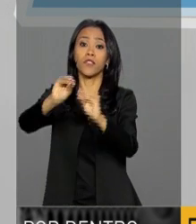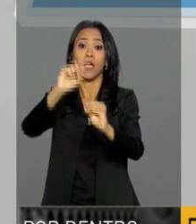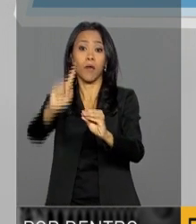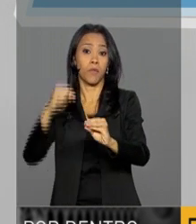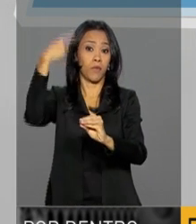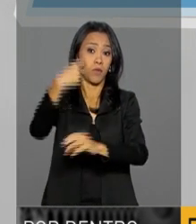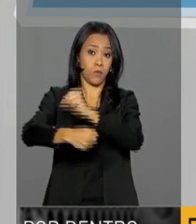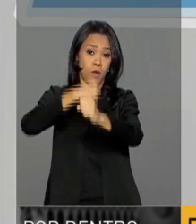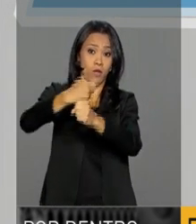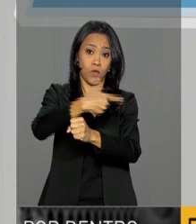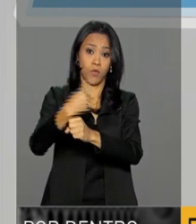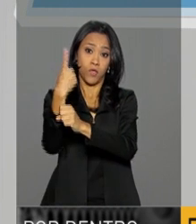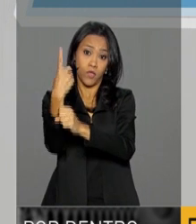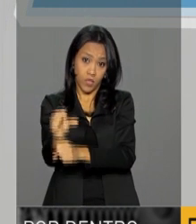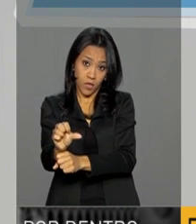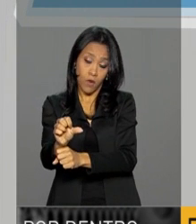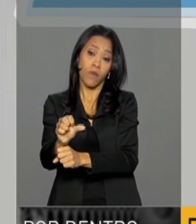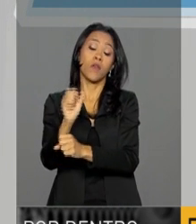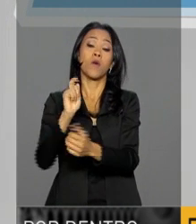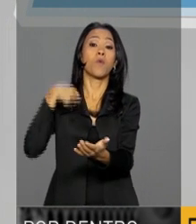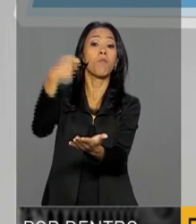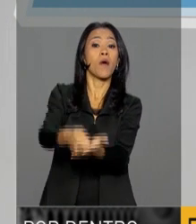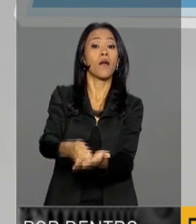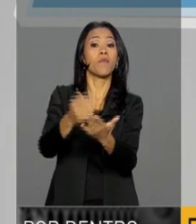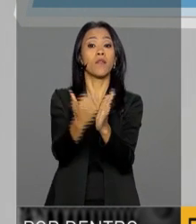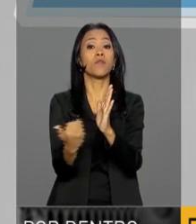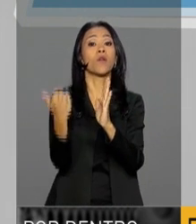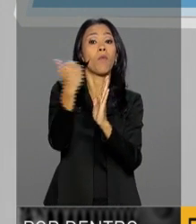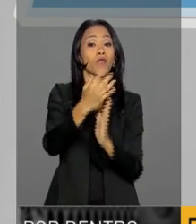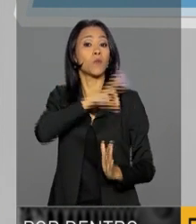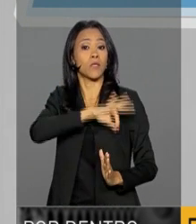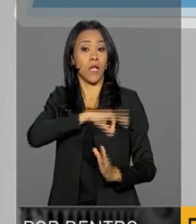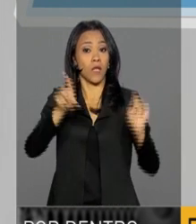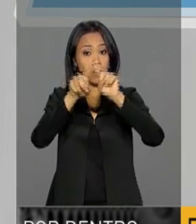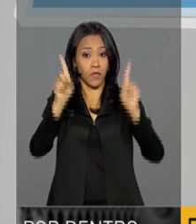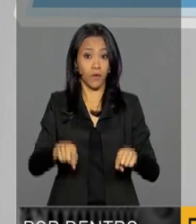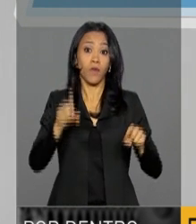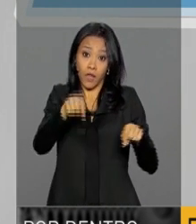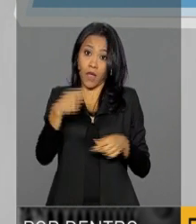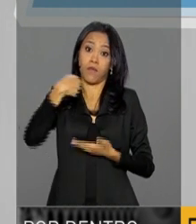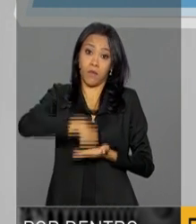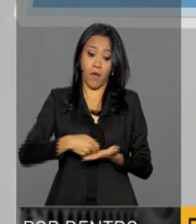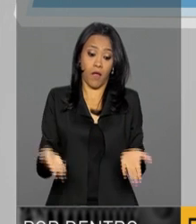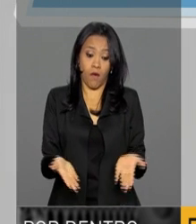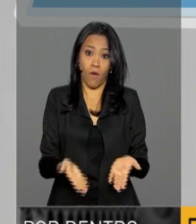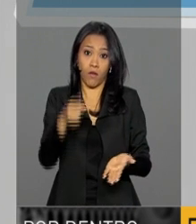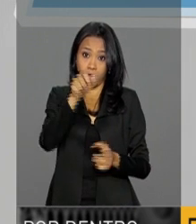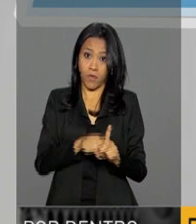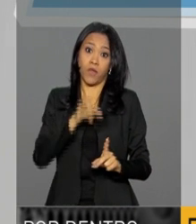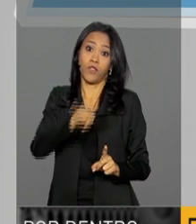2019 o pagamento da parcela de reajuste dos servidores públicos que estava prevista para ser paga agora em janeiro